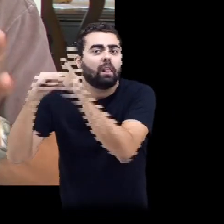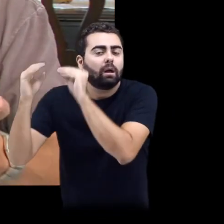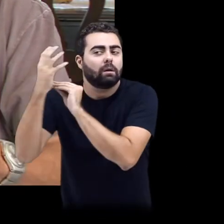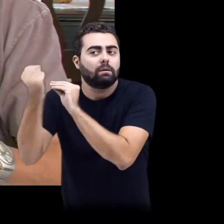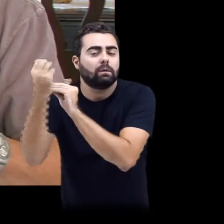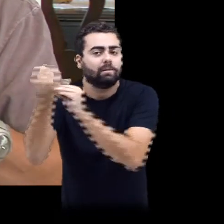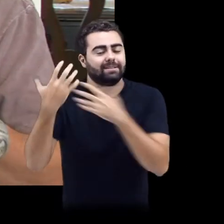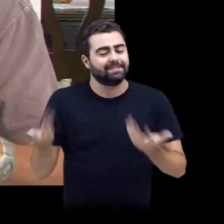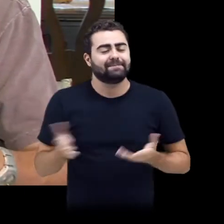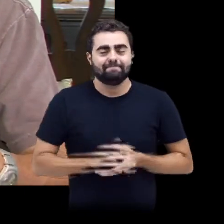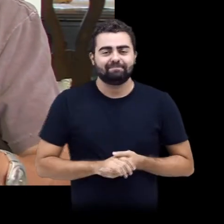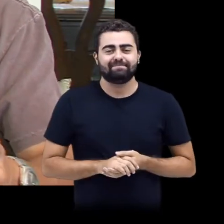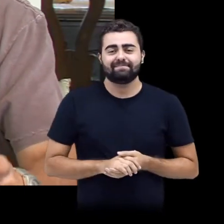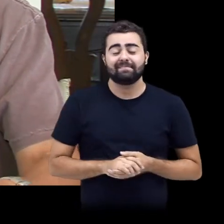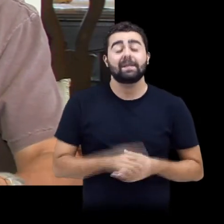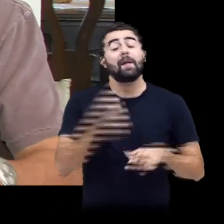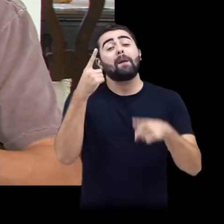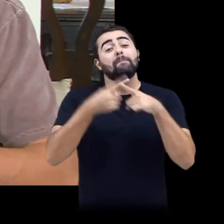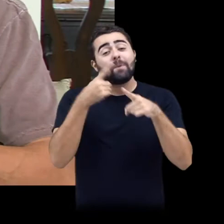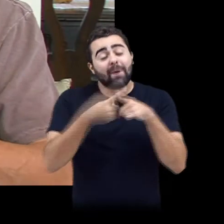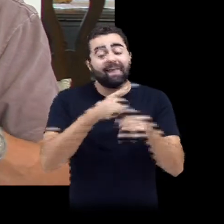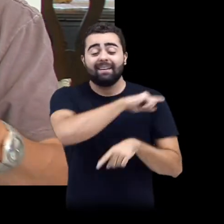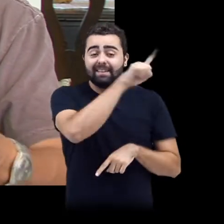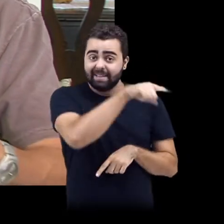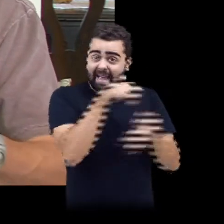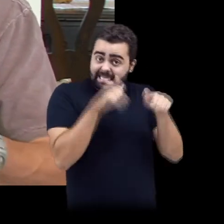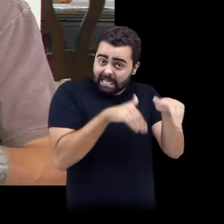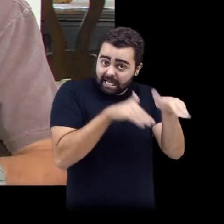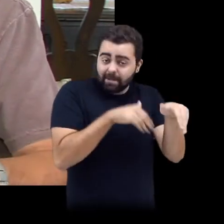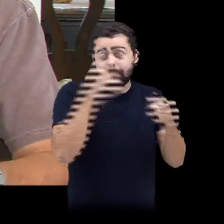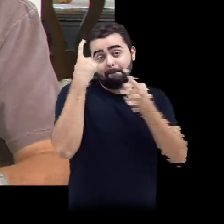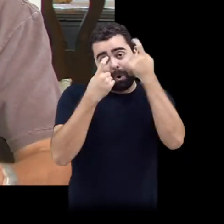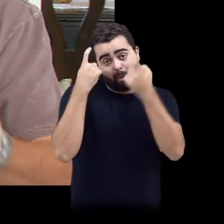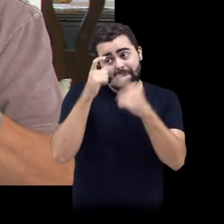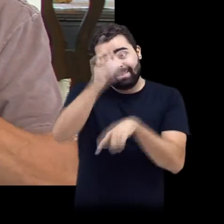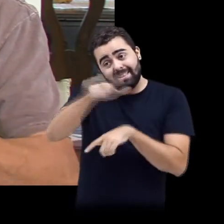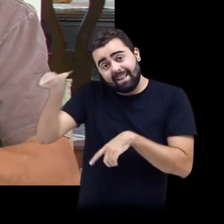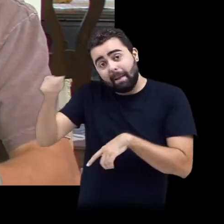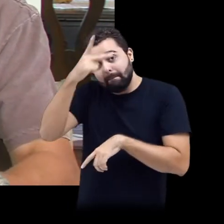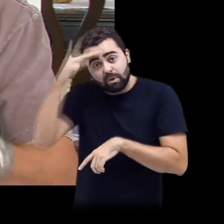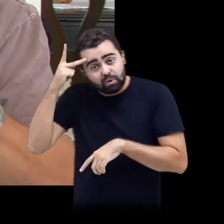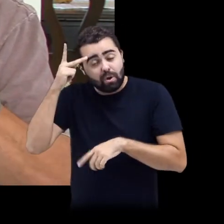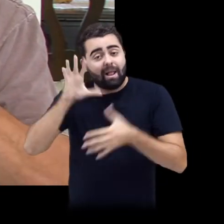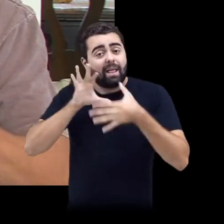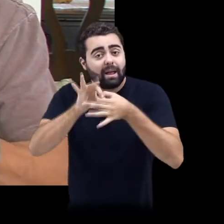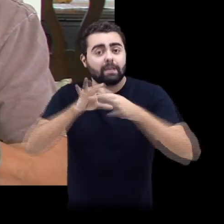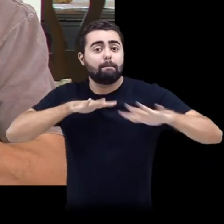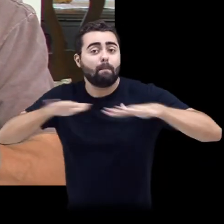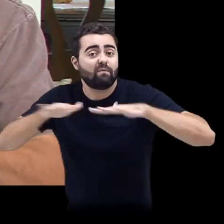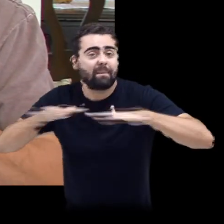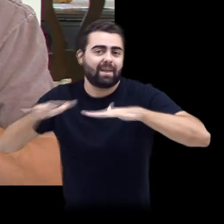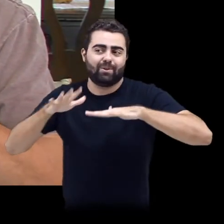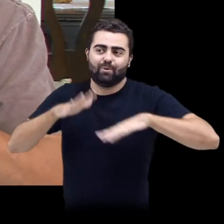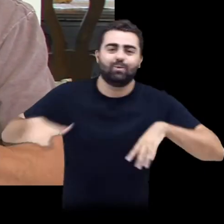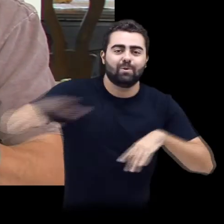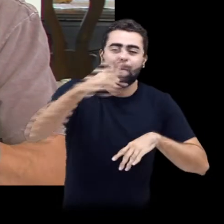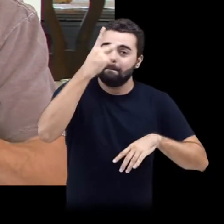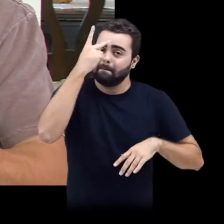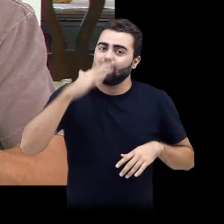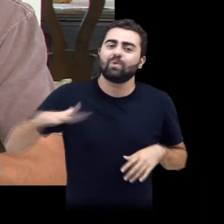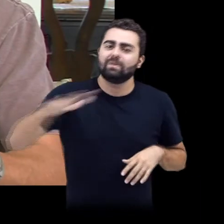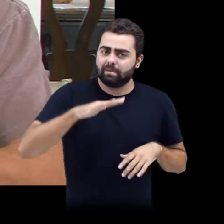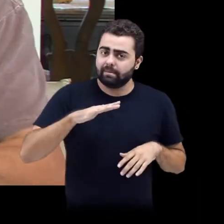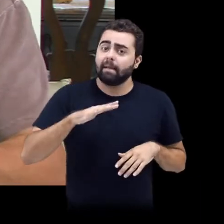mesmo, mas que eram pessoas comprometidas com a reorganização do movimento de massas. Então, num determinado momento, eles investiram no